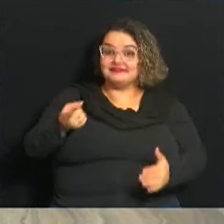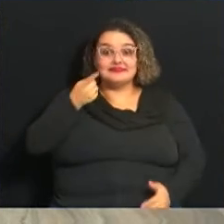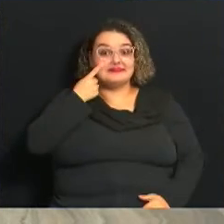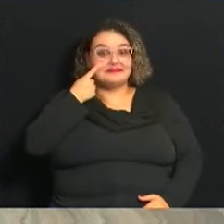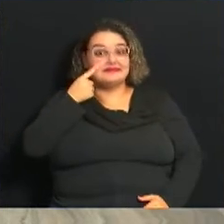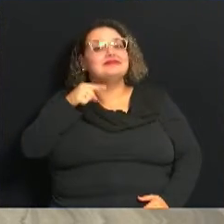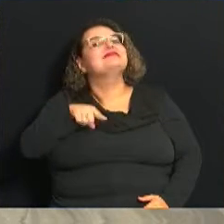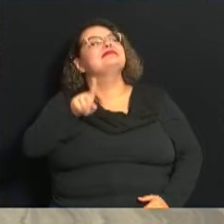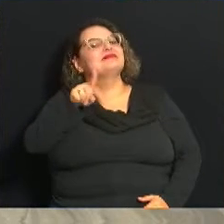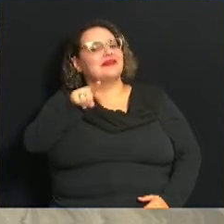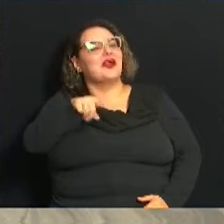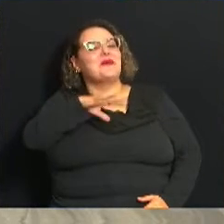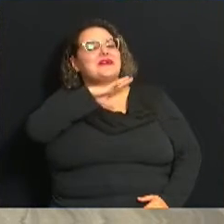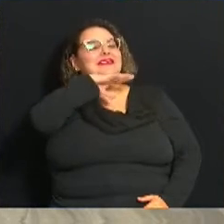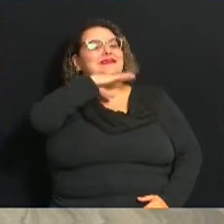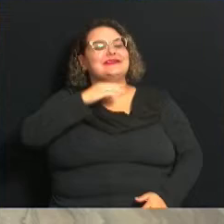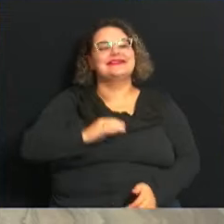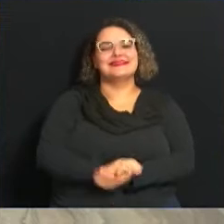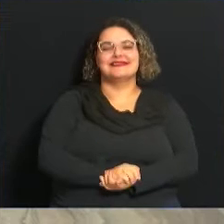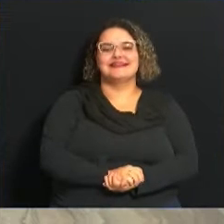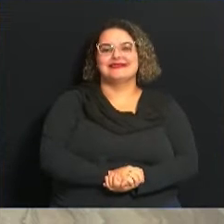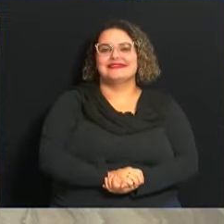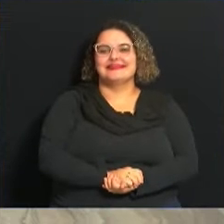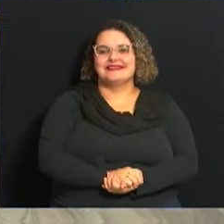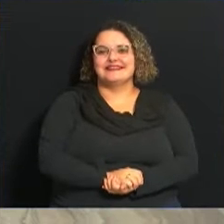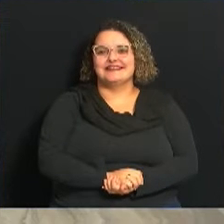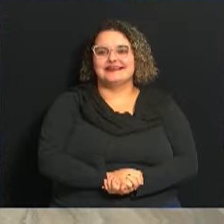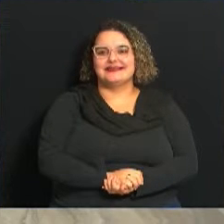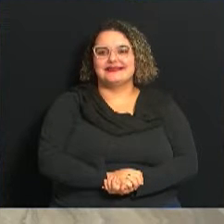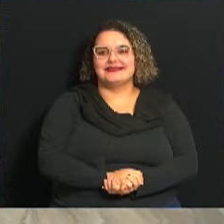nosso quadro, É o Bicho.